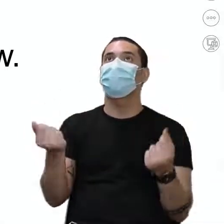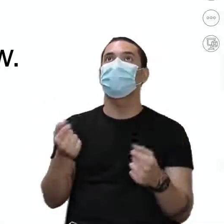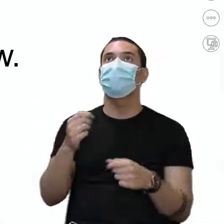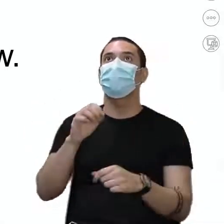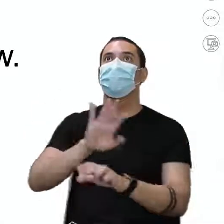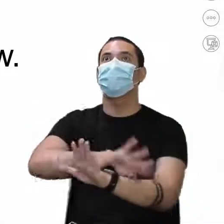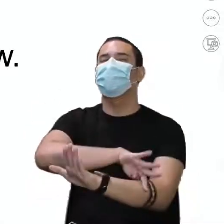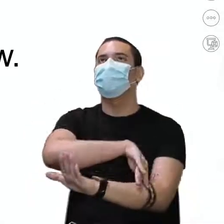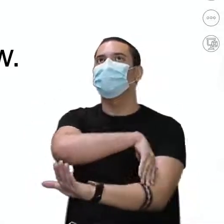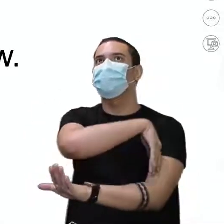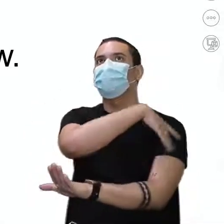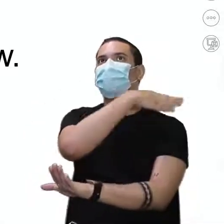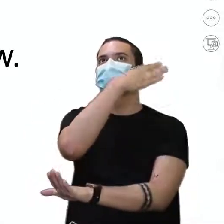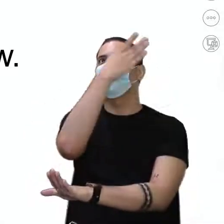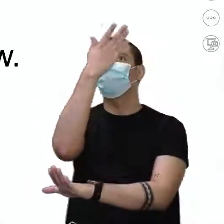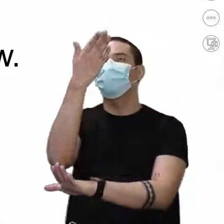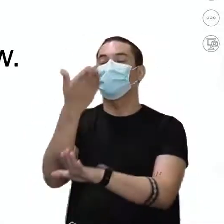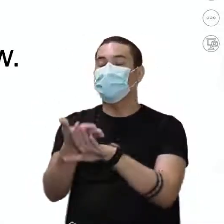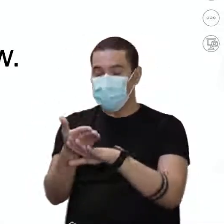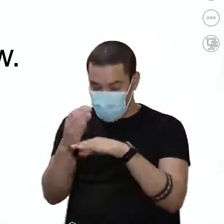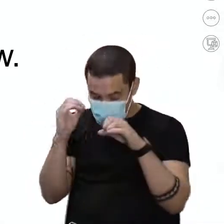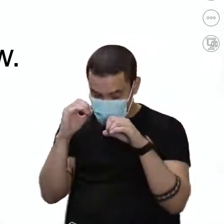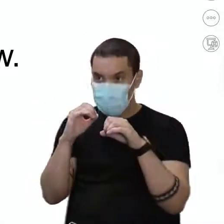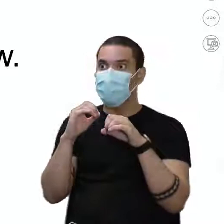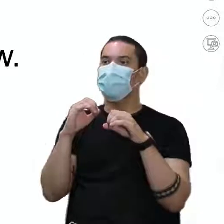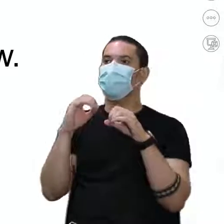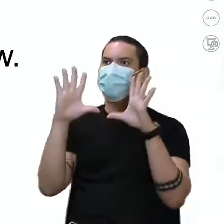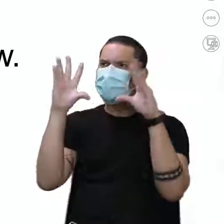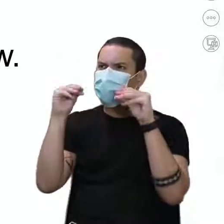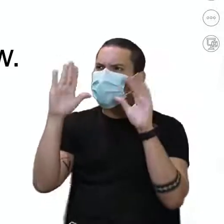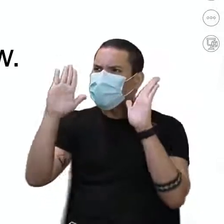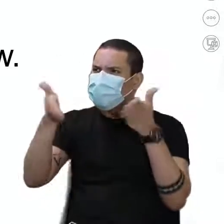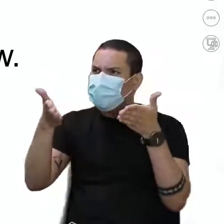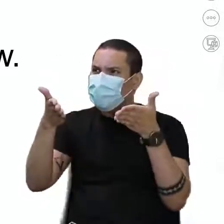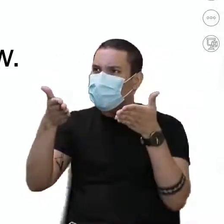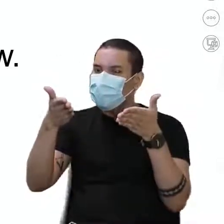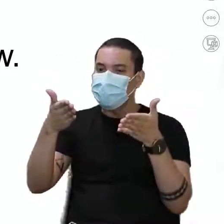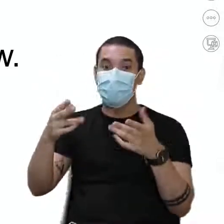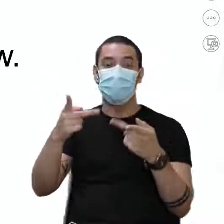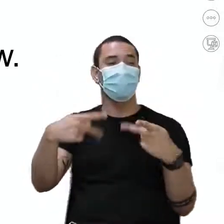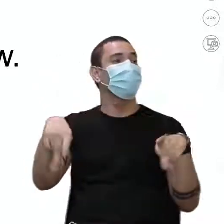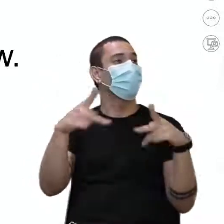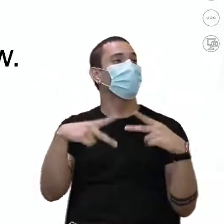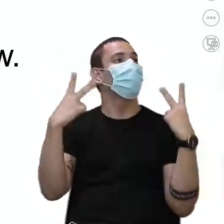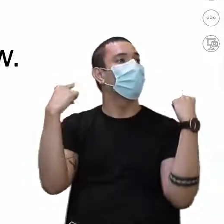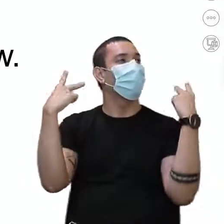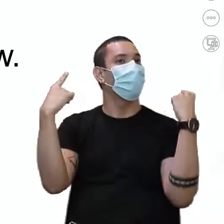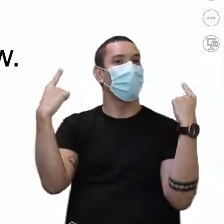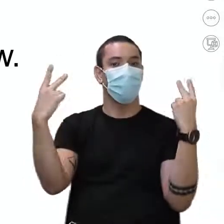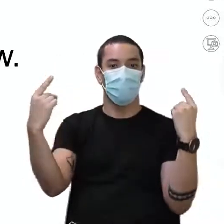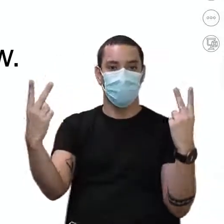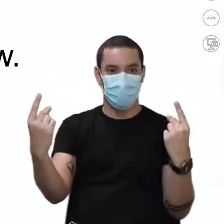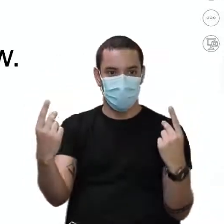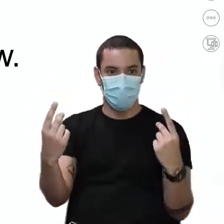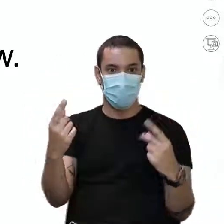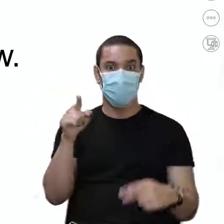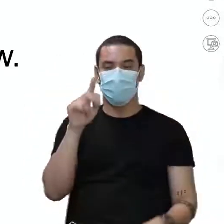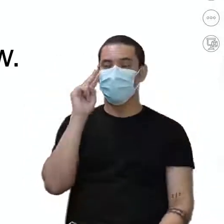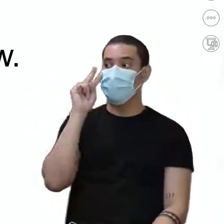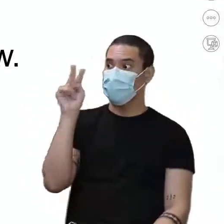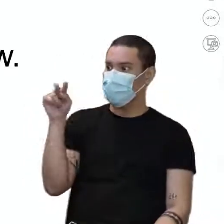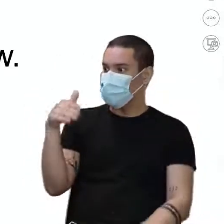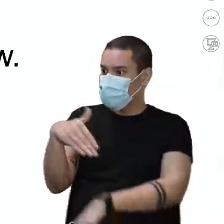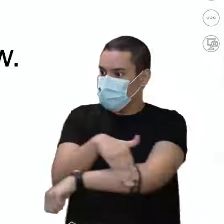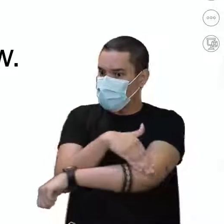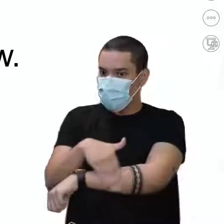dia, quando sai já é à noite, você fala, nossa, o tempo passou tão rápido. E aí você olha para a